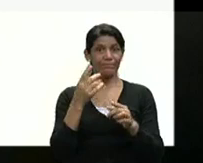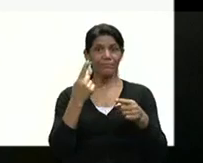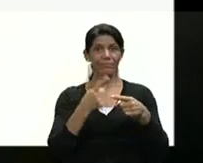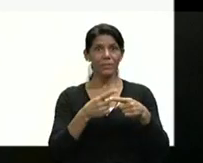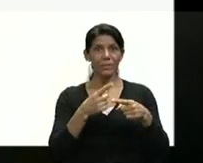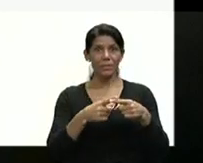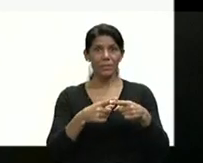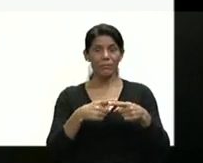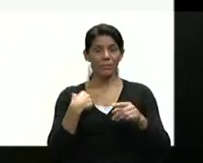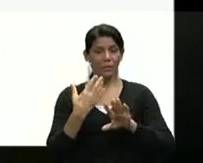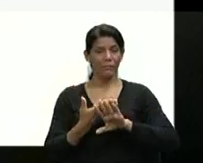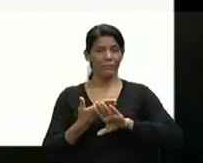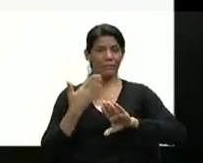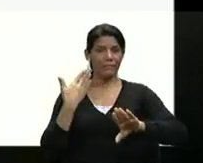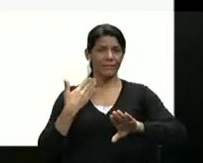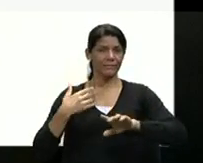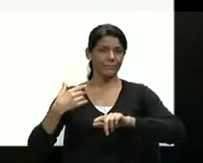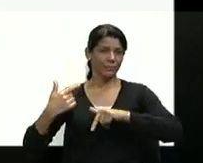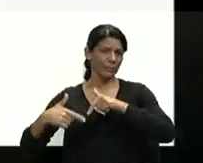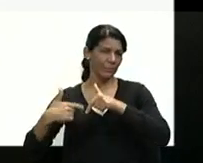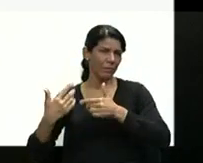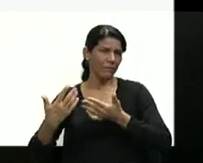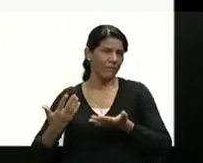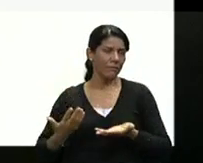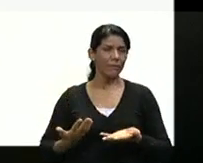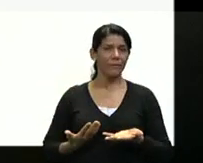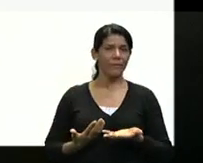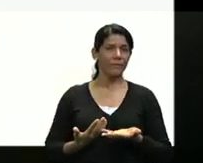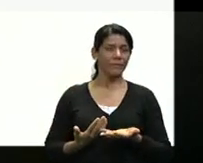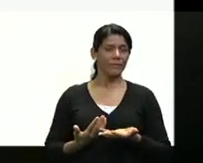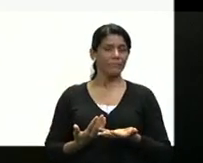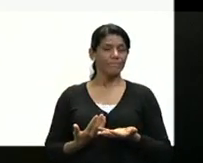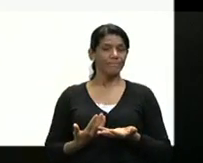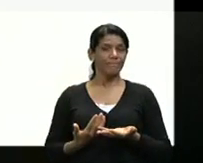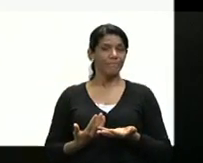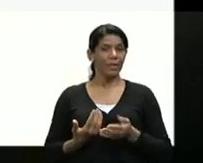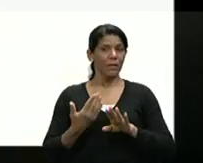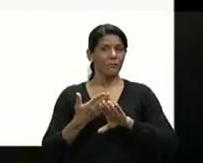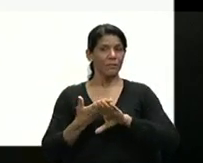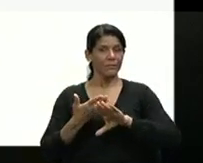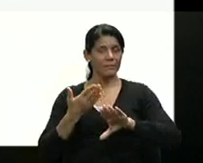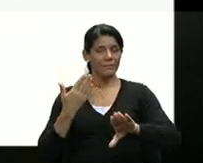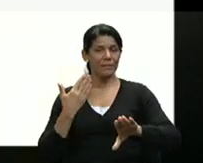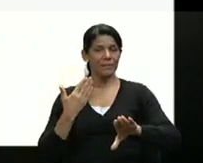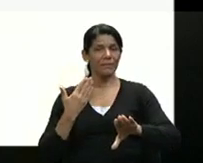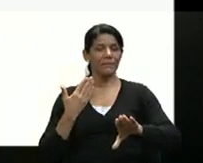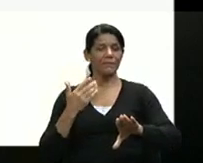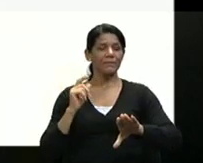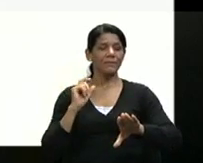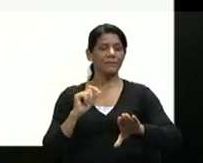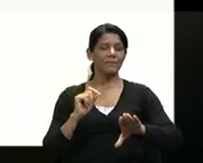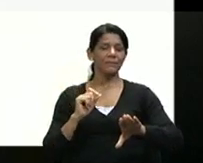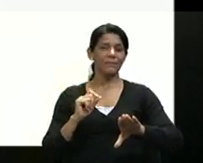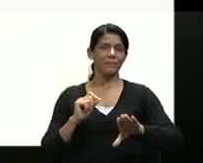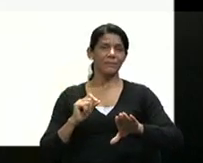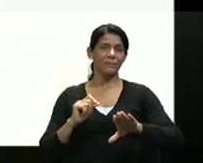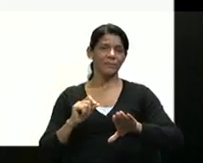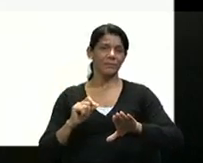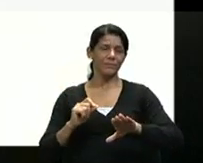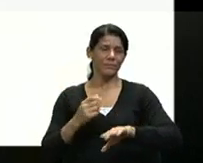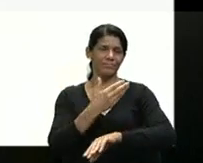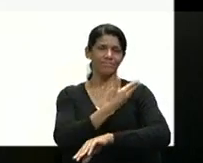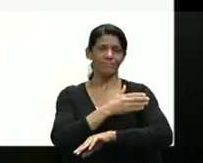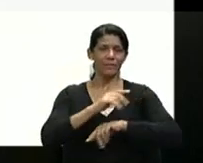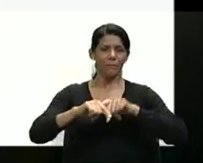ela vai ficar afastada das suas atividades de vida diária, ela vai ficar afastada das suas atividades